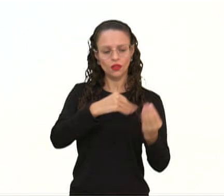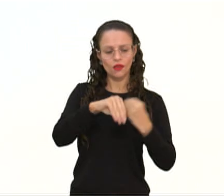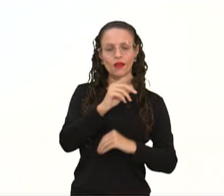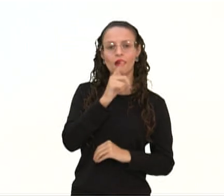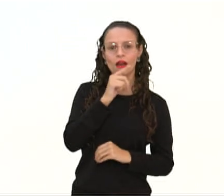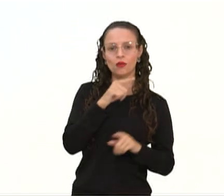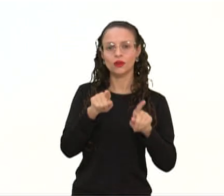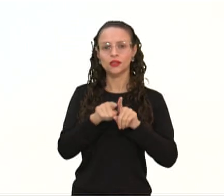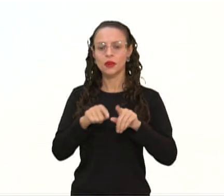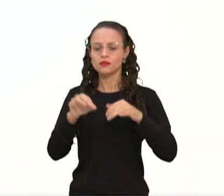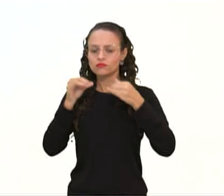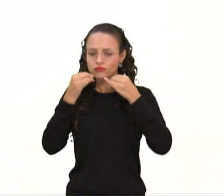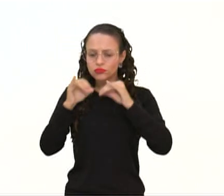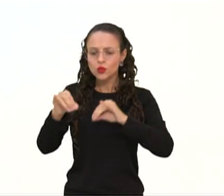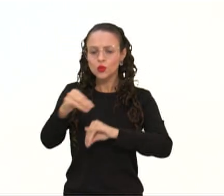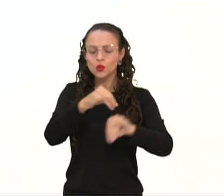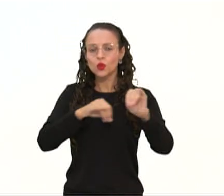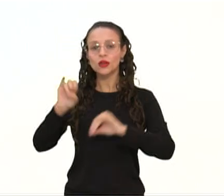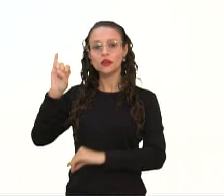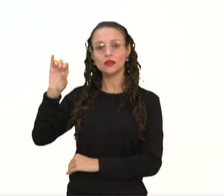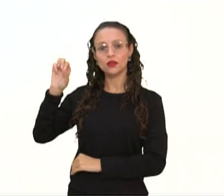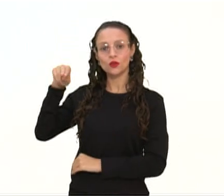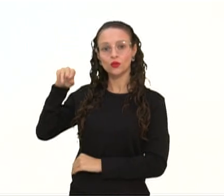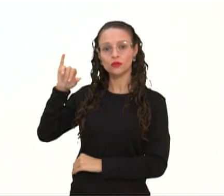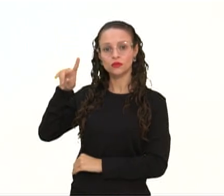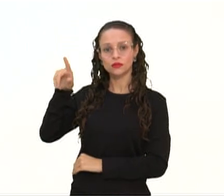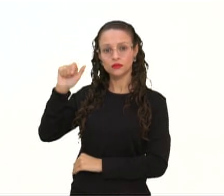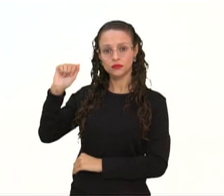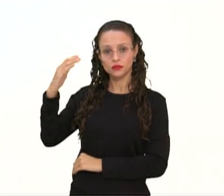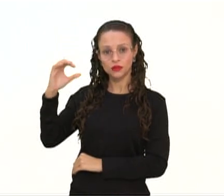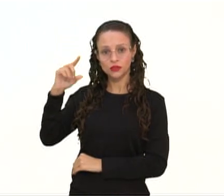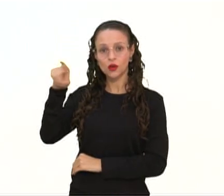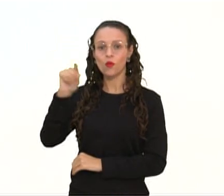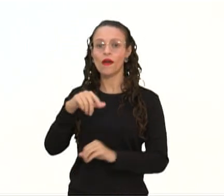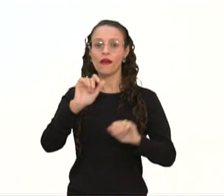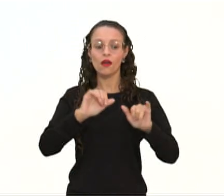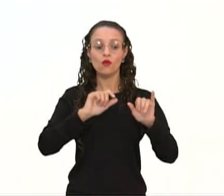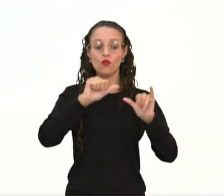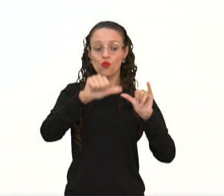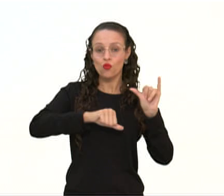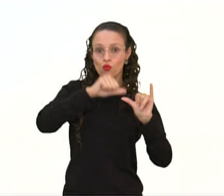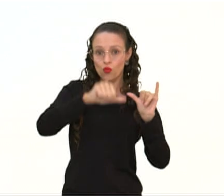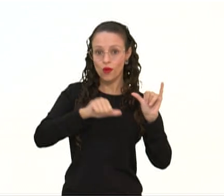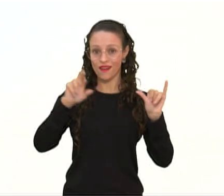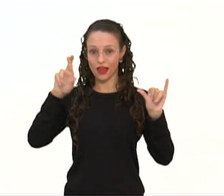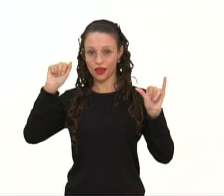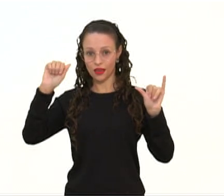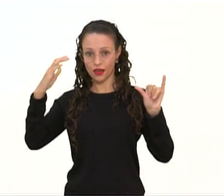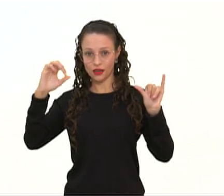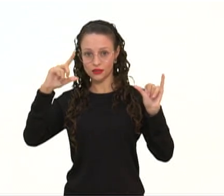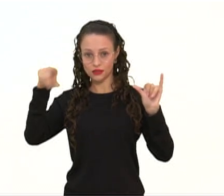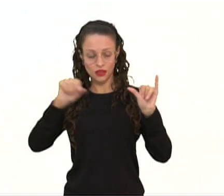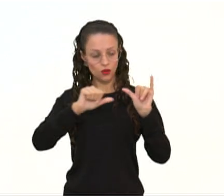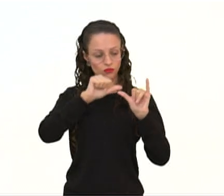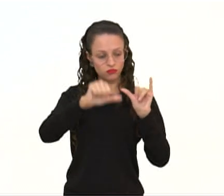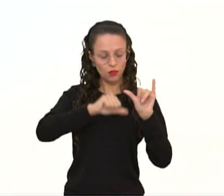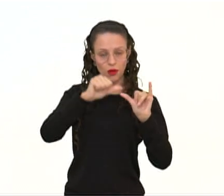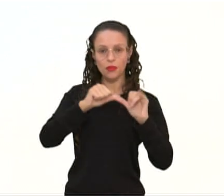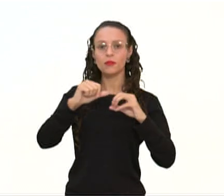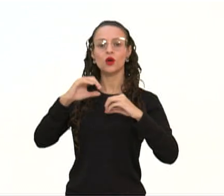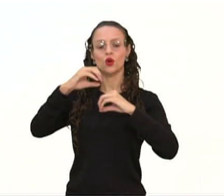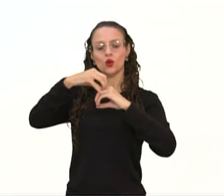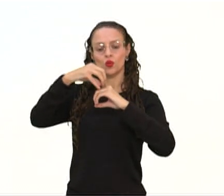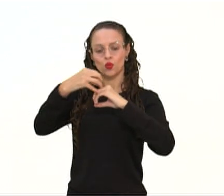sofre ionização. O que é ionização? É uma reação química que ocorre entre as moléculas, então entre